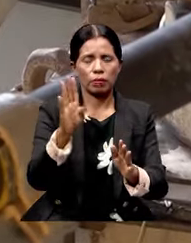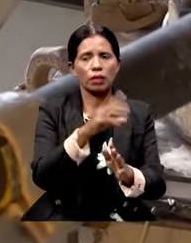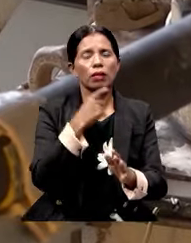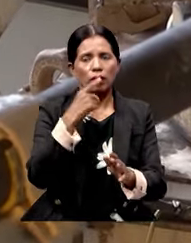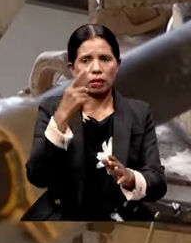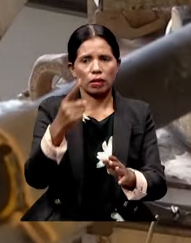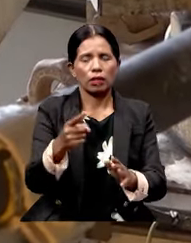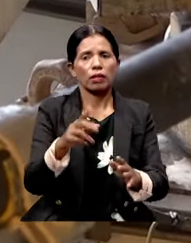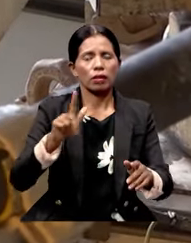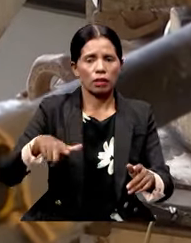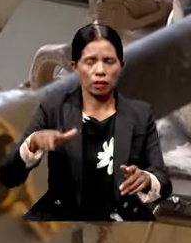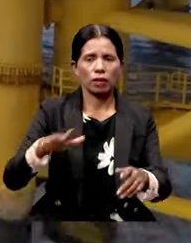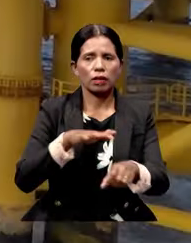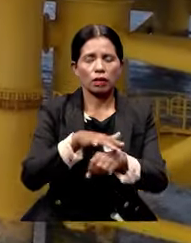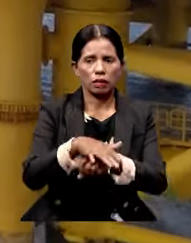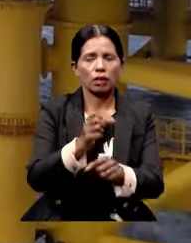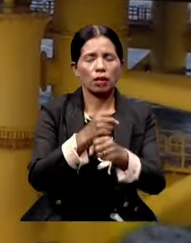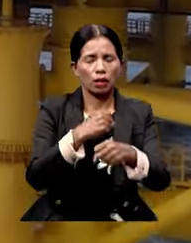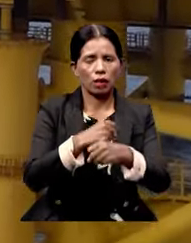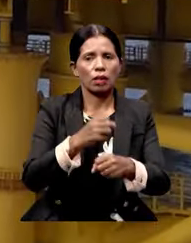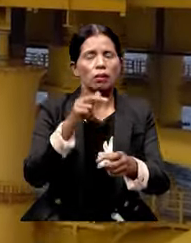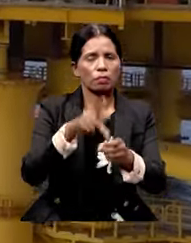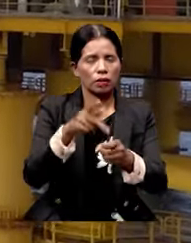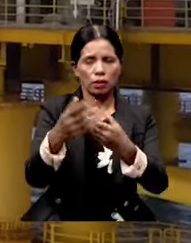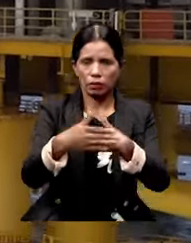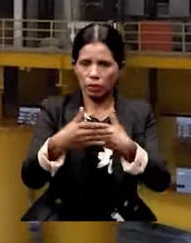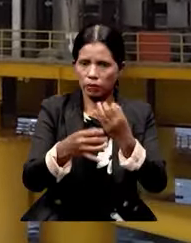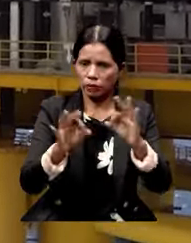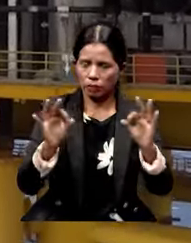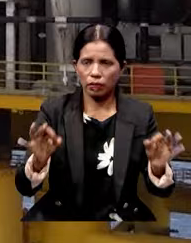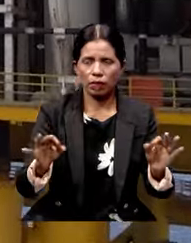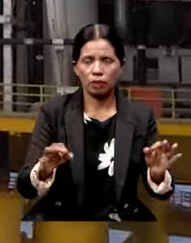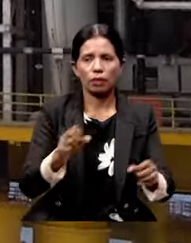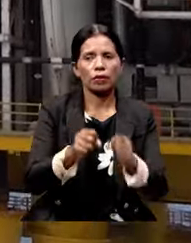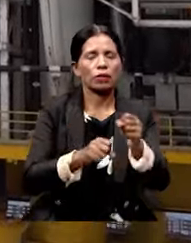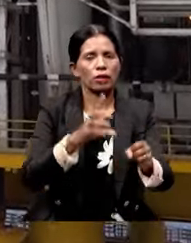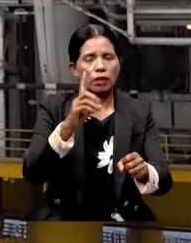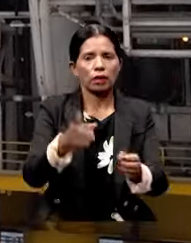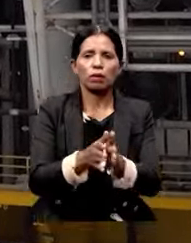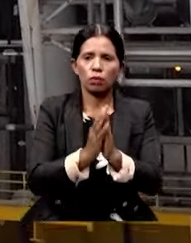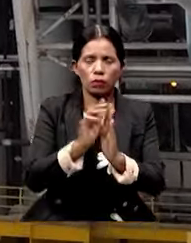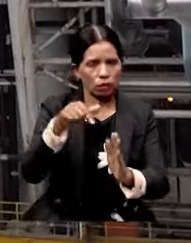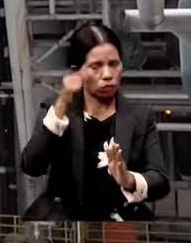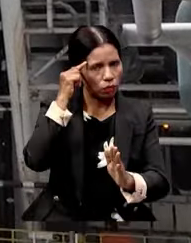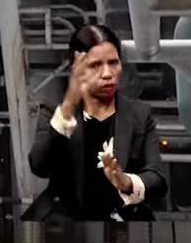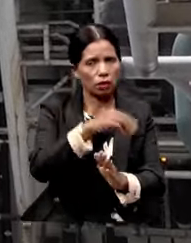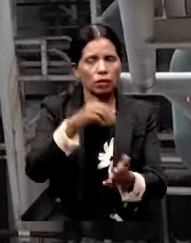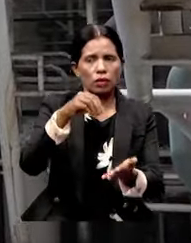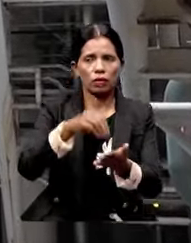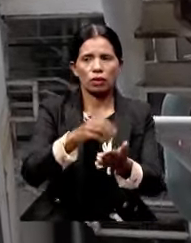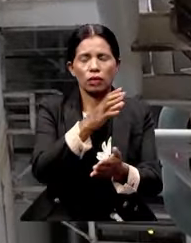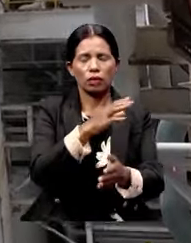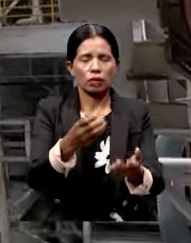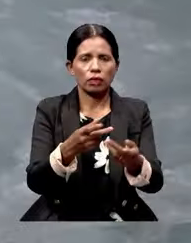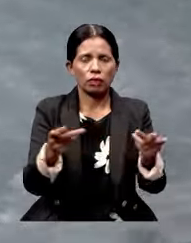hateten. Tarde ca cedo, produção mina se rotu. O situação e da ne sociedade civil husu governo ato investe e setor